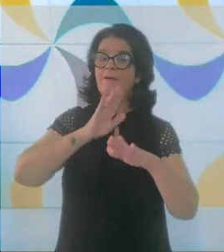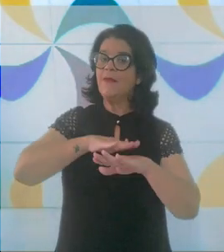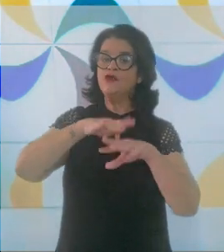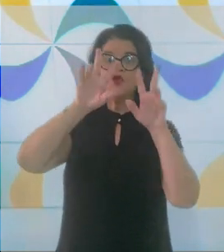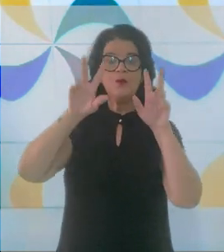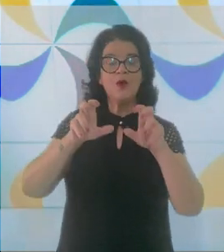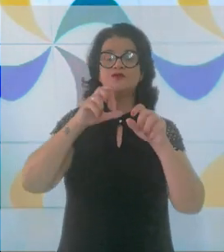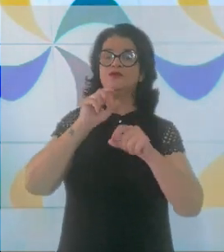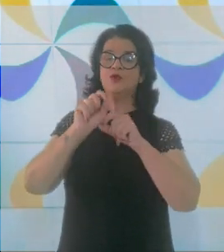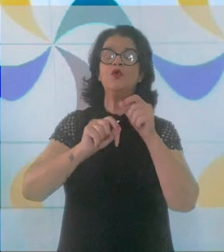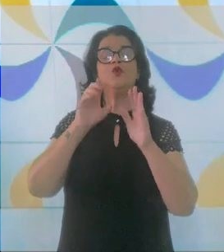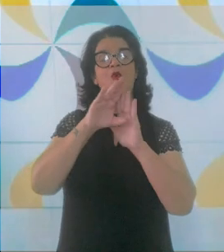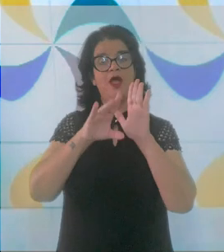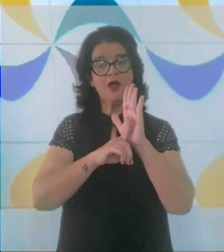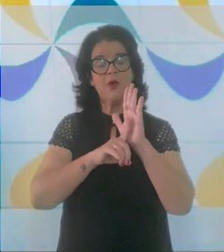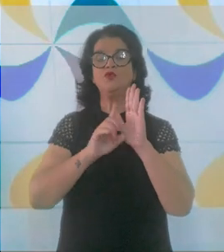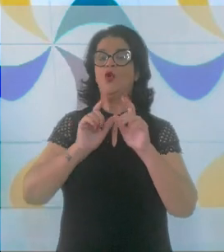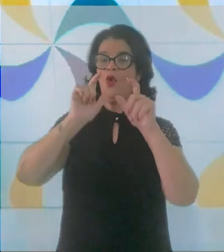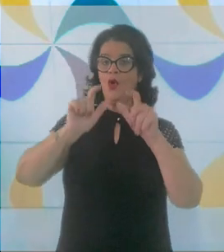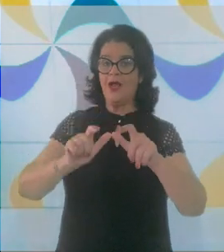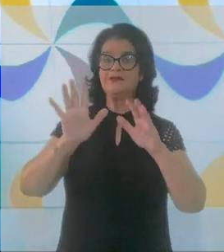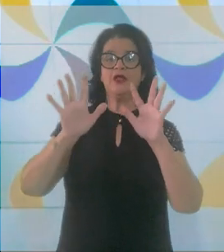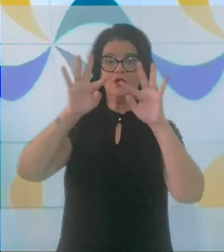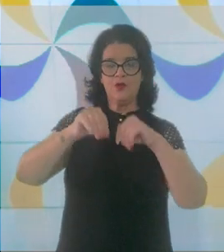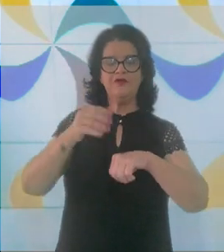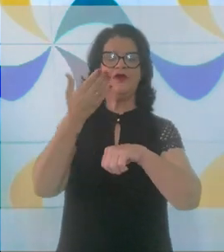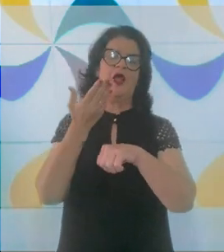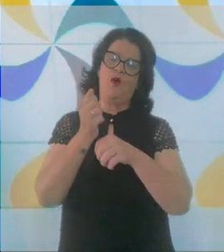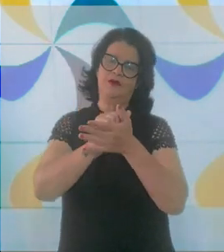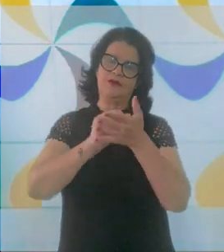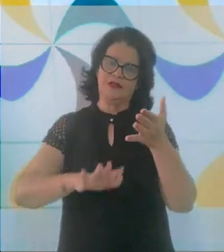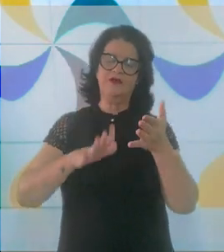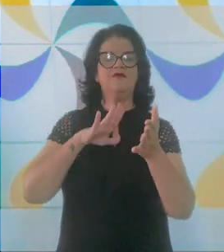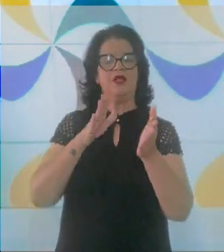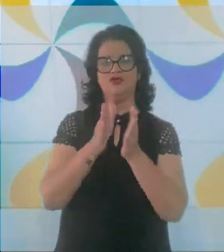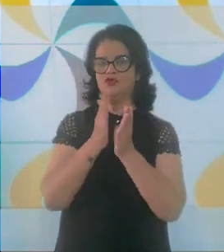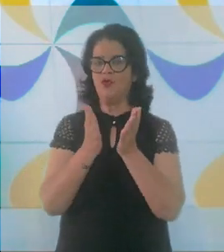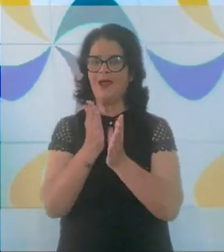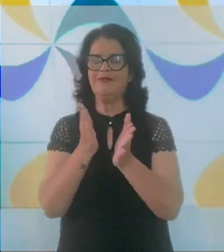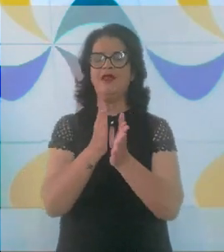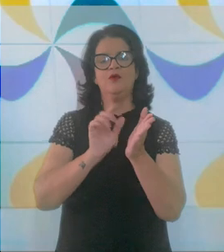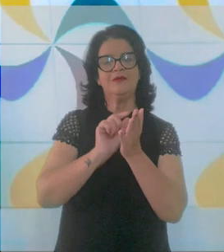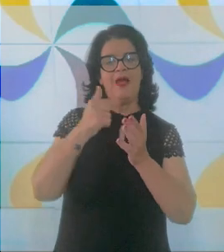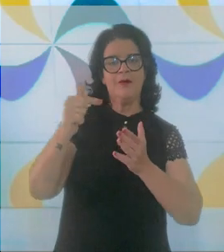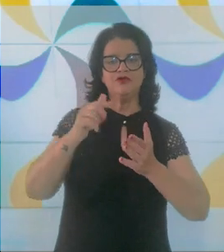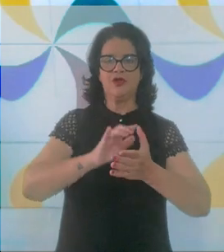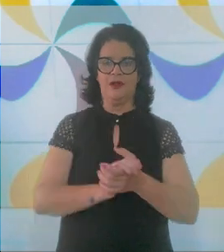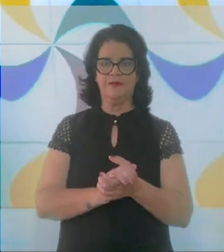sobre o assunto no QR Code, localizado ao final dos exercícios no caderno da apostila.